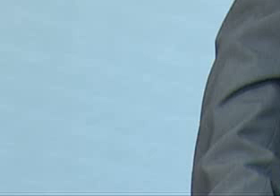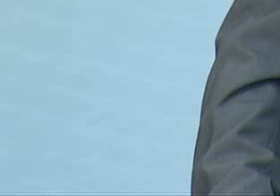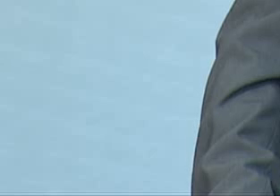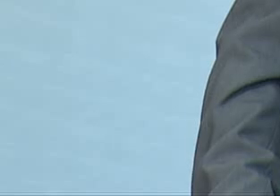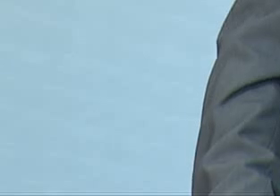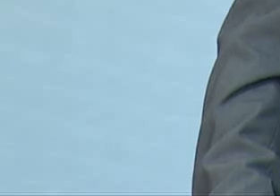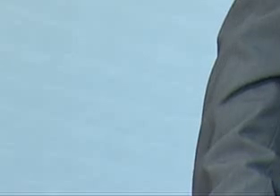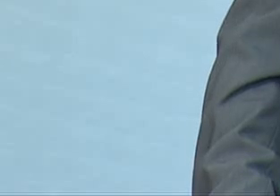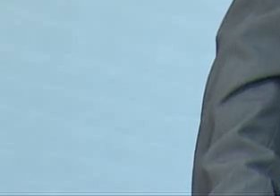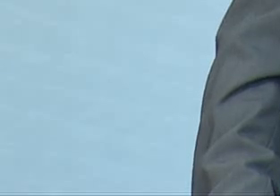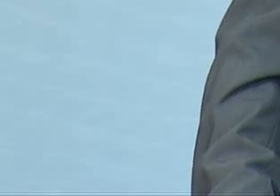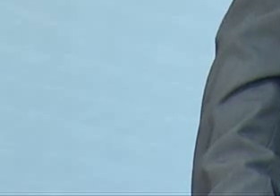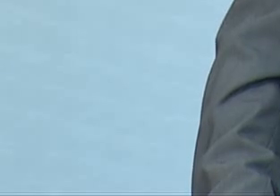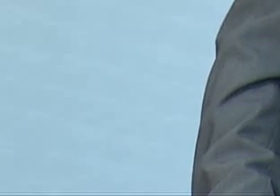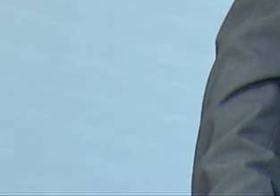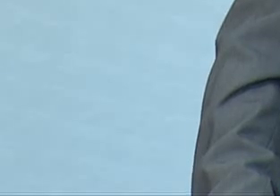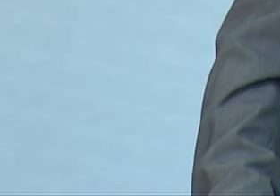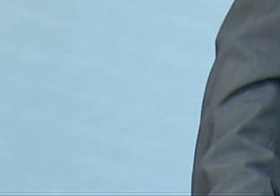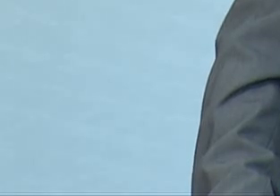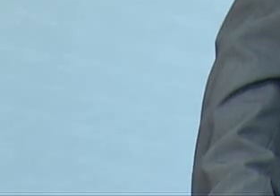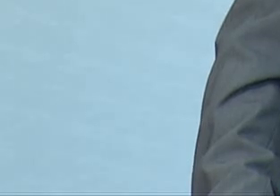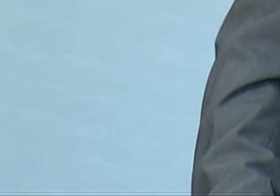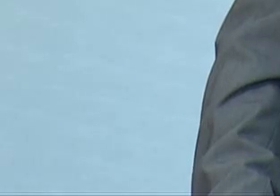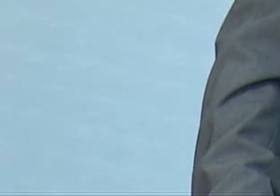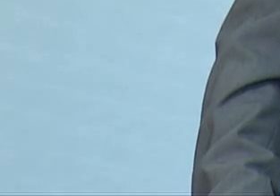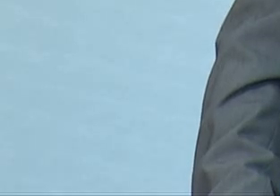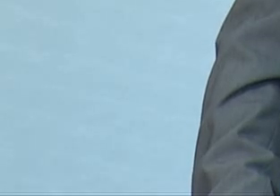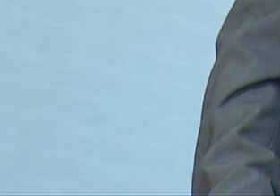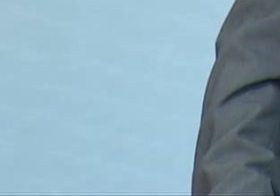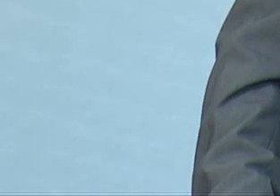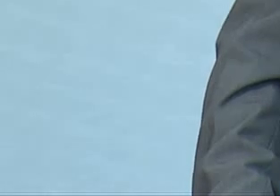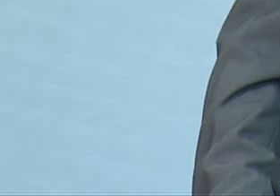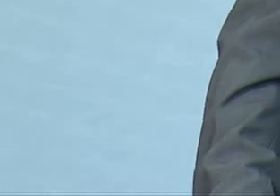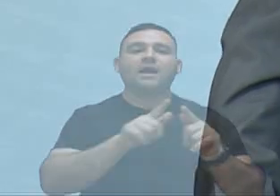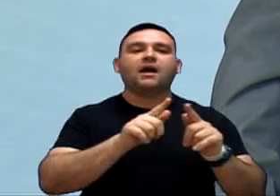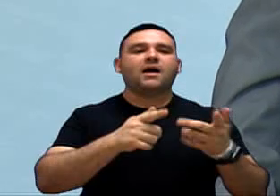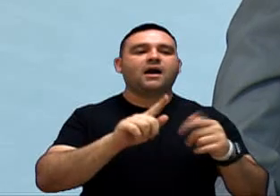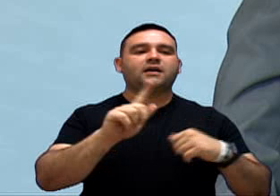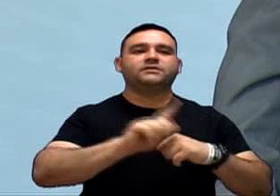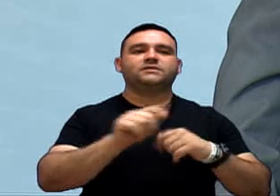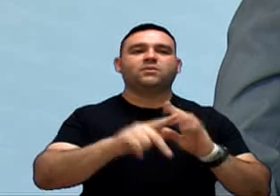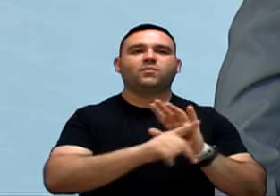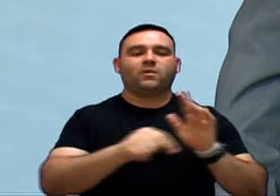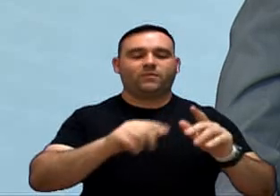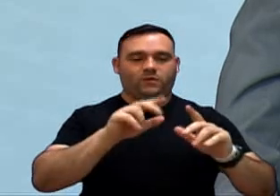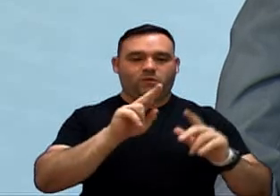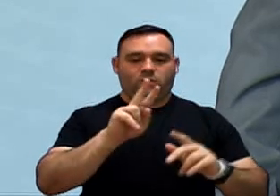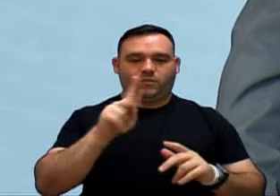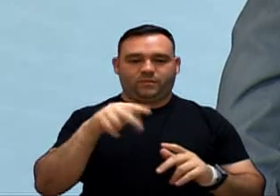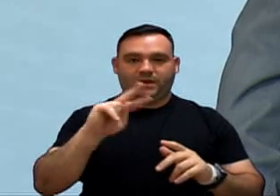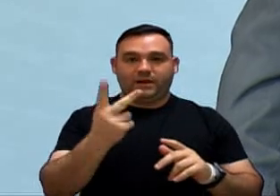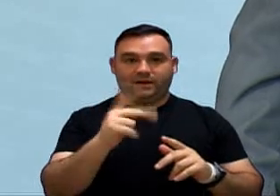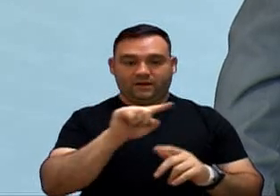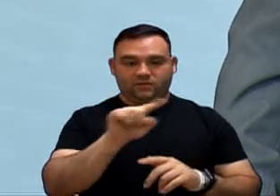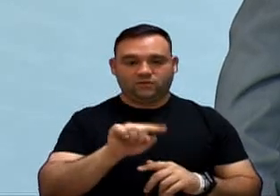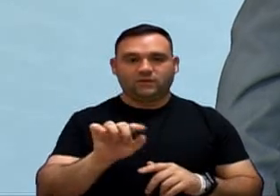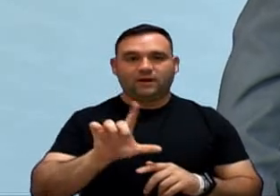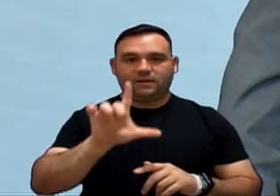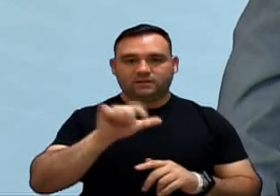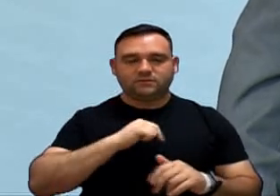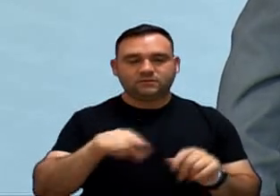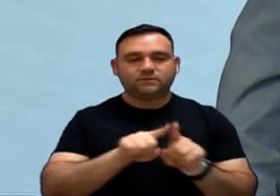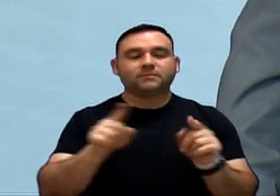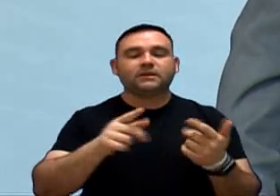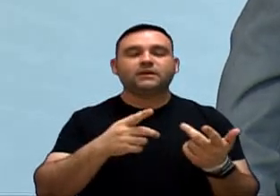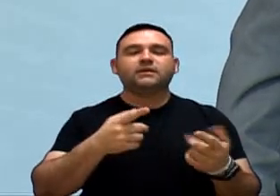de Sorocaba para a gestão compartilhada da unidade pré-hospitalar da Zona Leste, a UPH da Zona Leste.